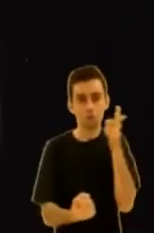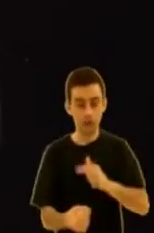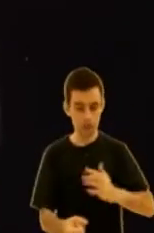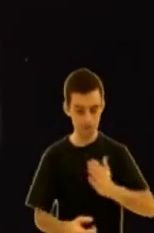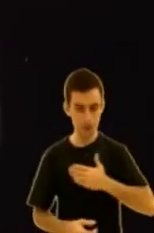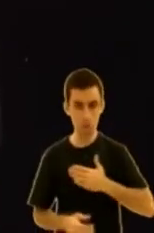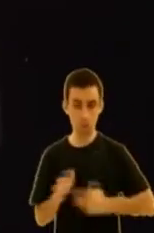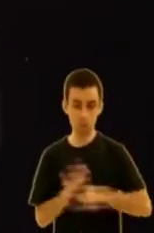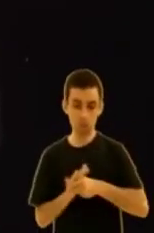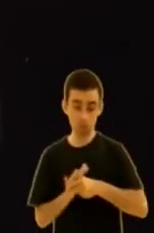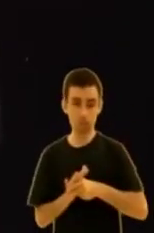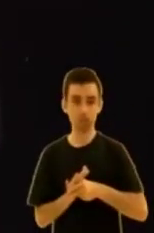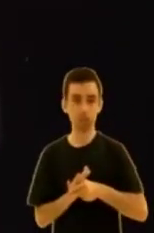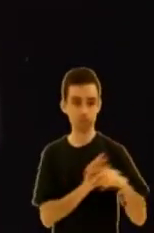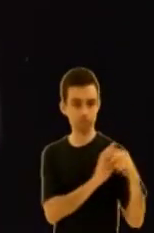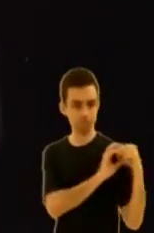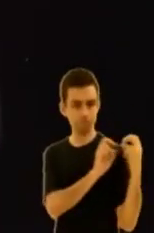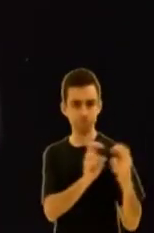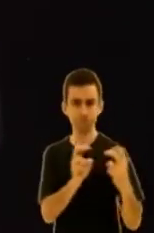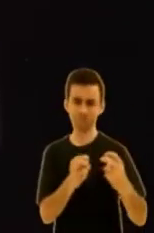próprio,